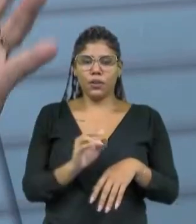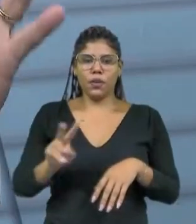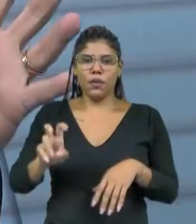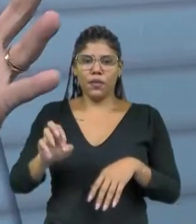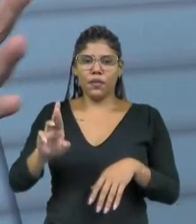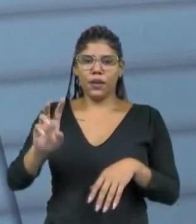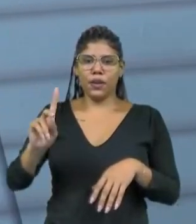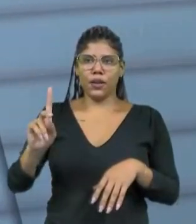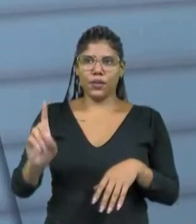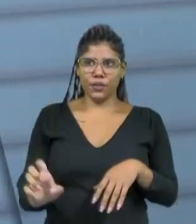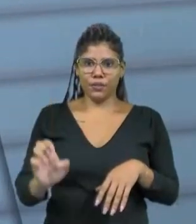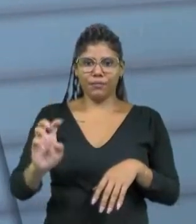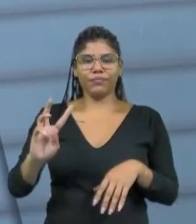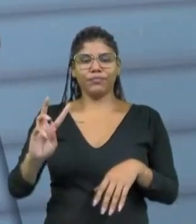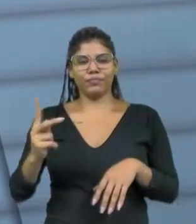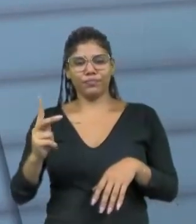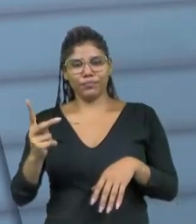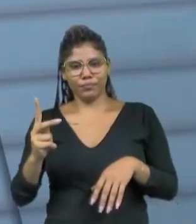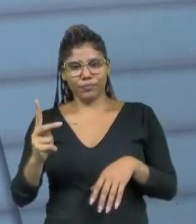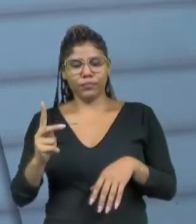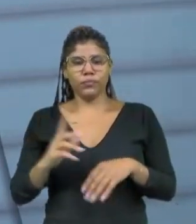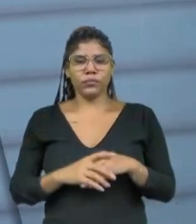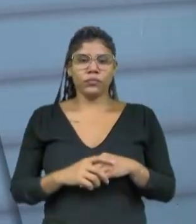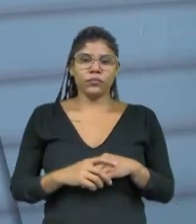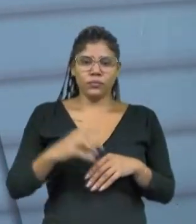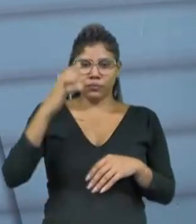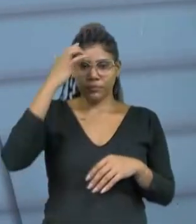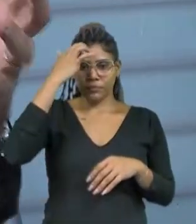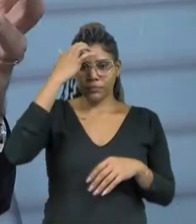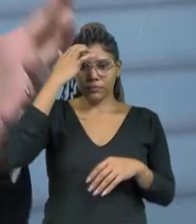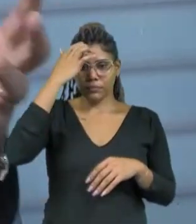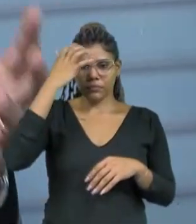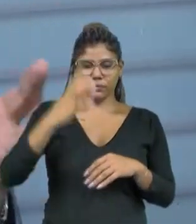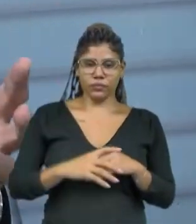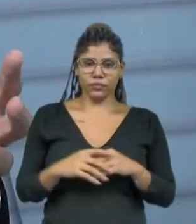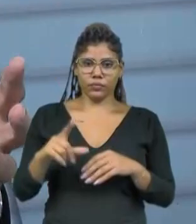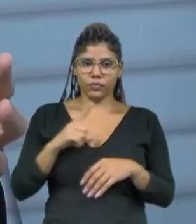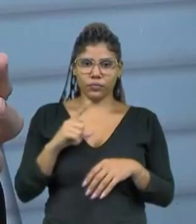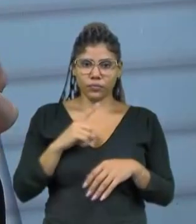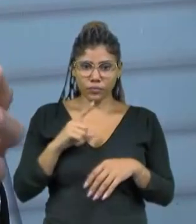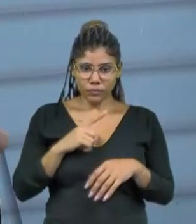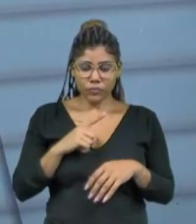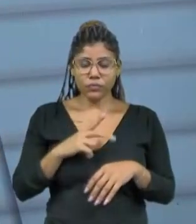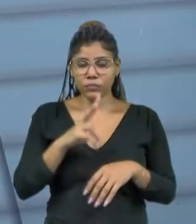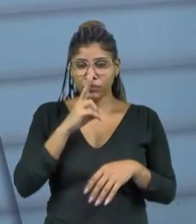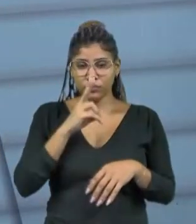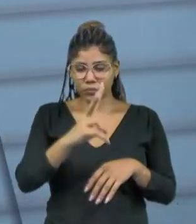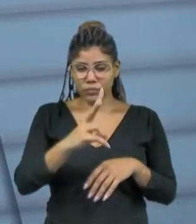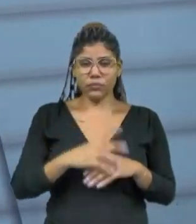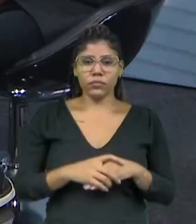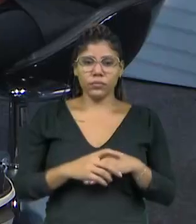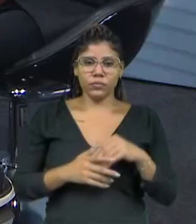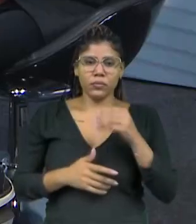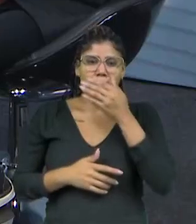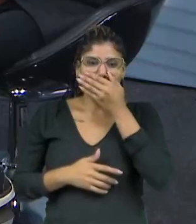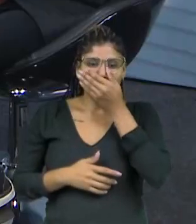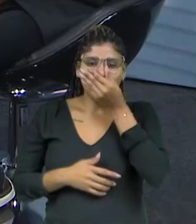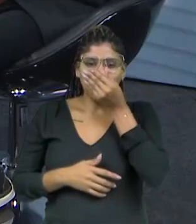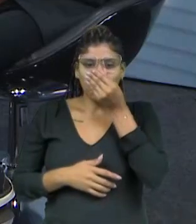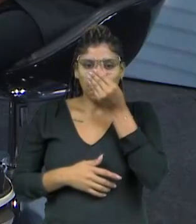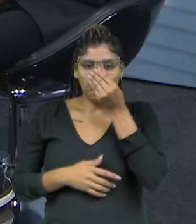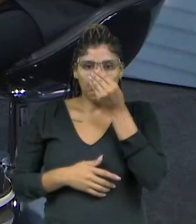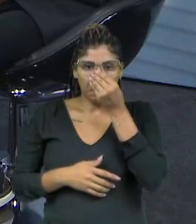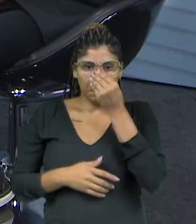Ah, apesar de que ele não tem uma geração de emprego, mas ele tem uma geração de receita muito forte. Startup, né? Tecnologia. Cadeia muito